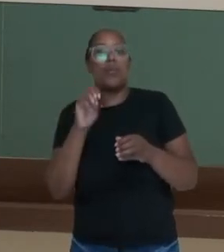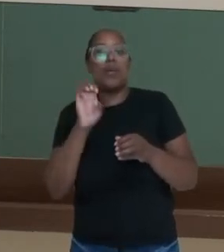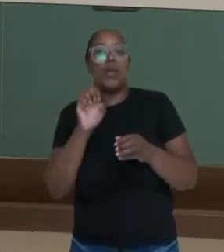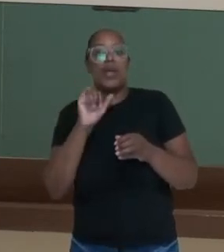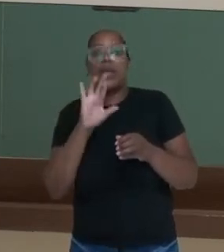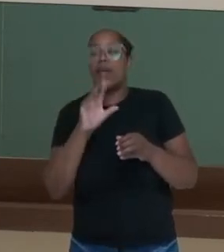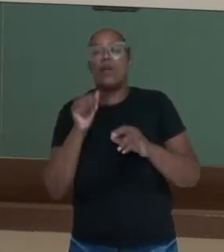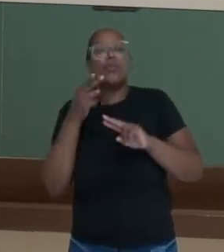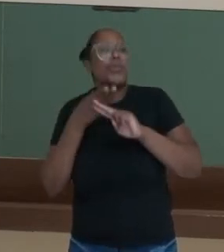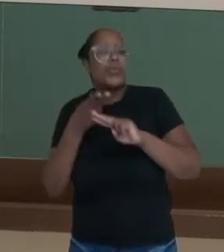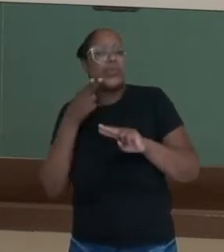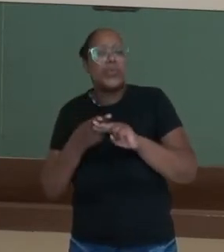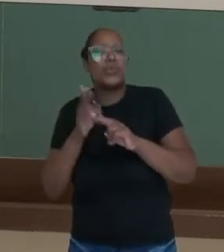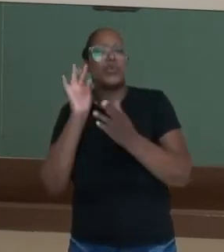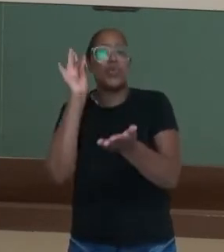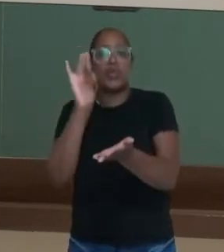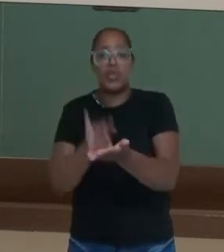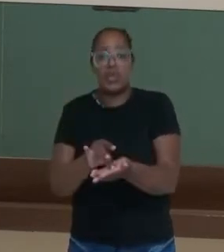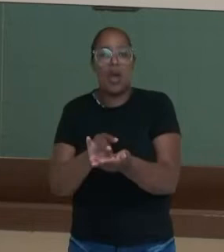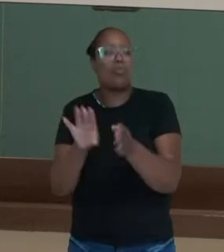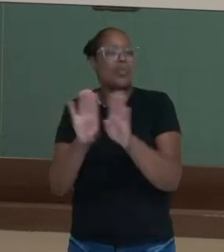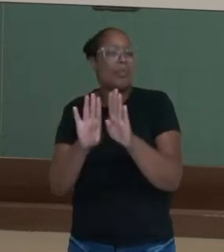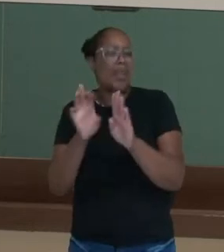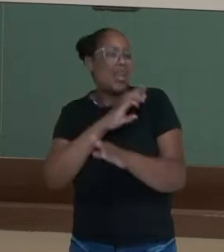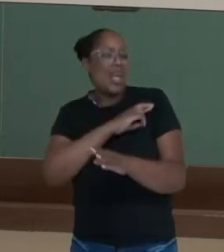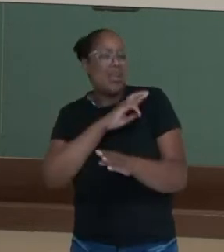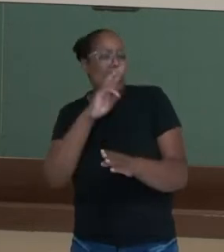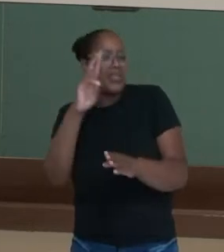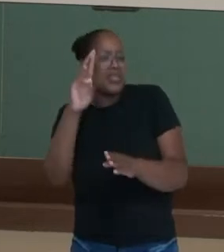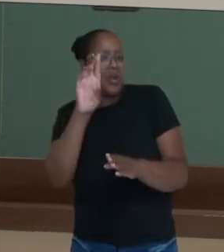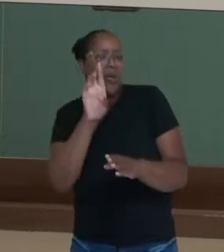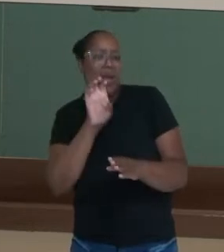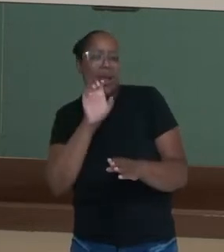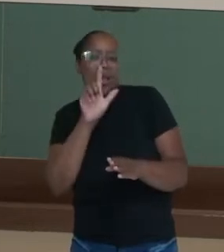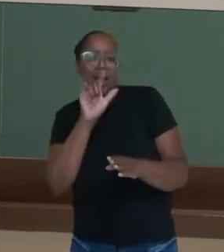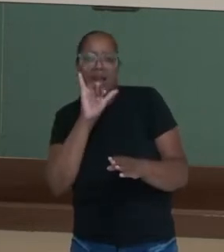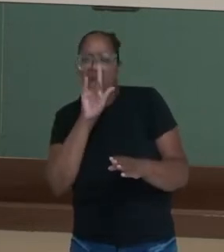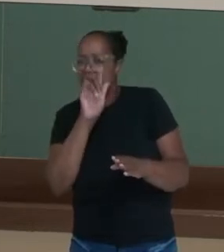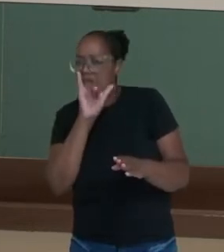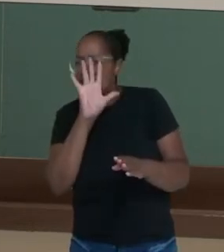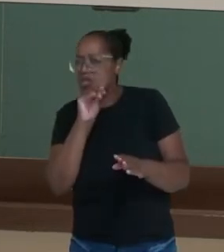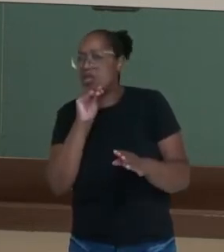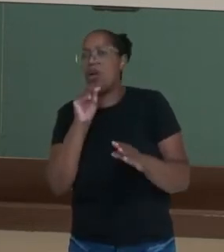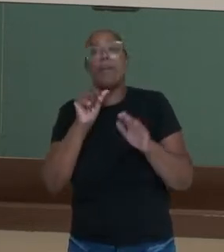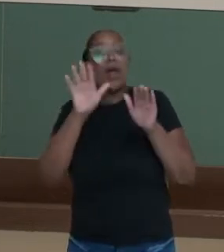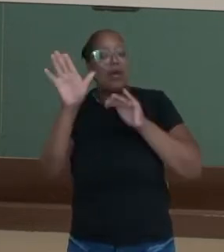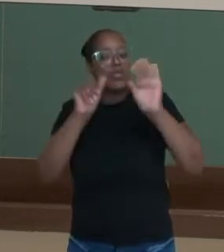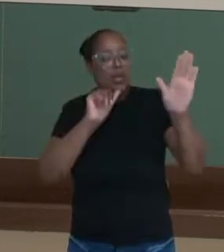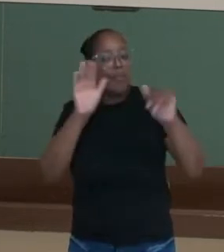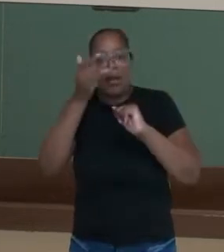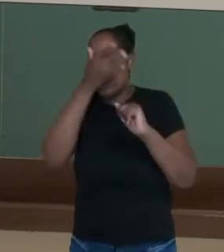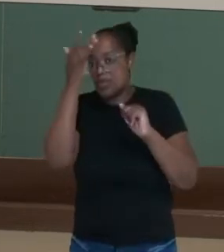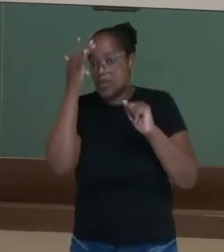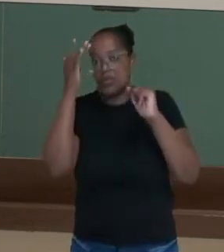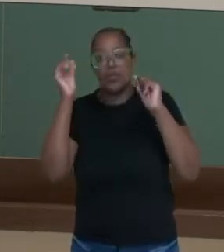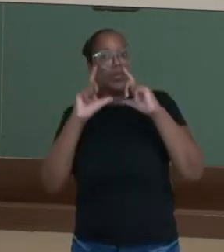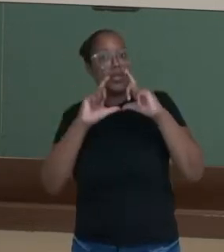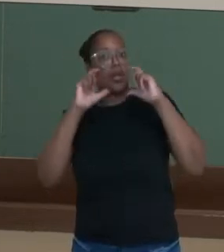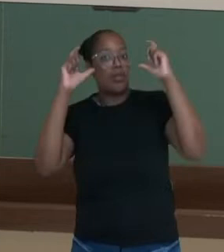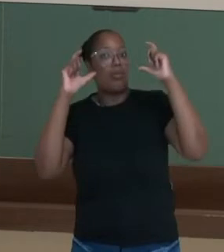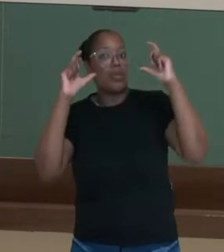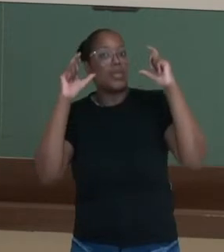né, no ritual religioso e entre os vendedores ambulantes para chamar, né, a atenção da